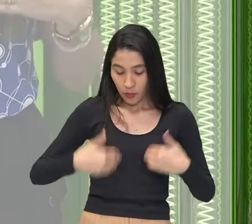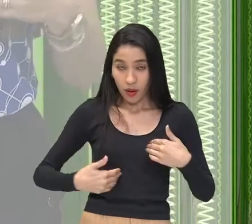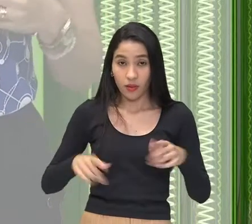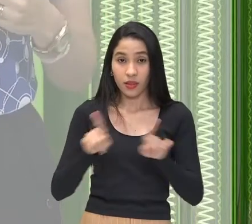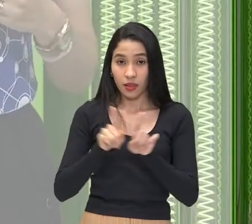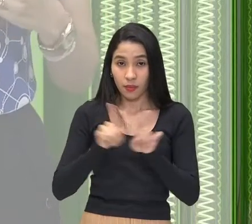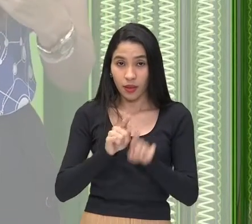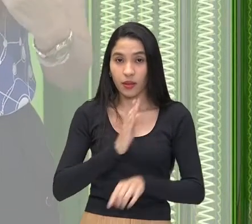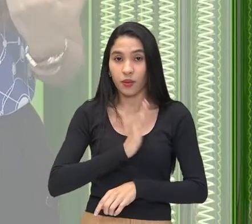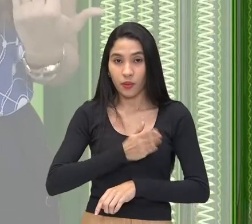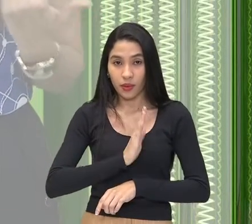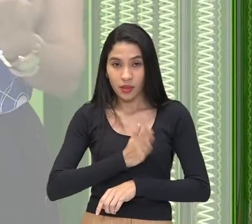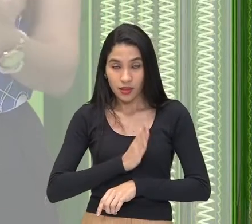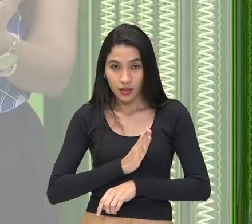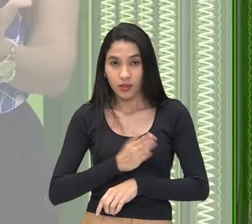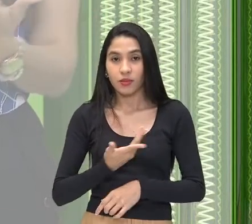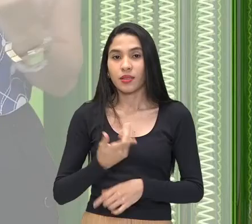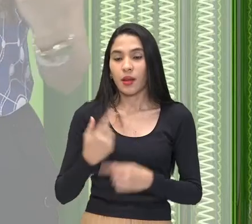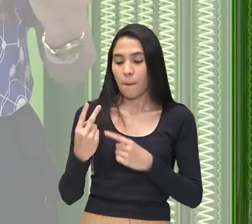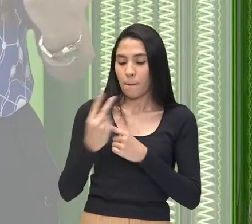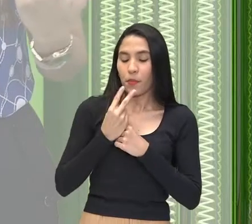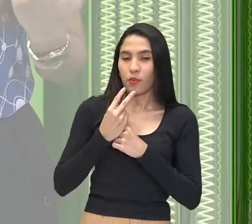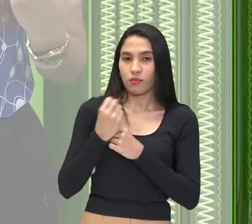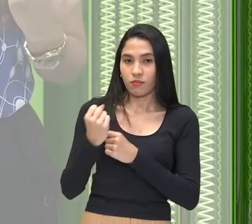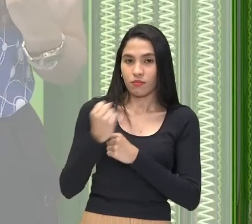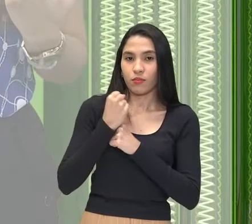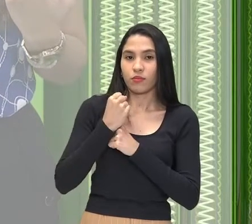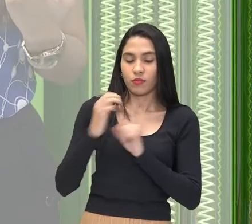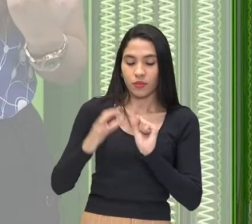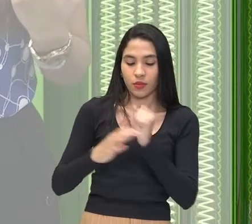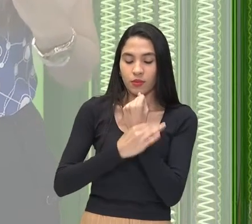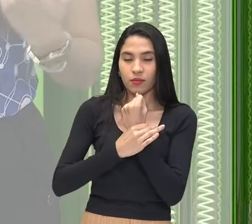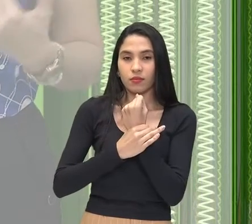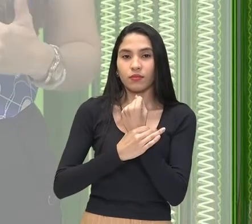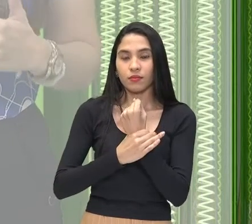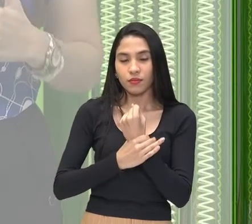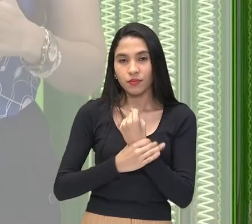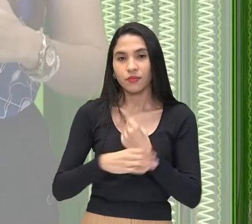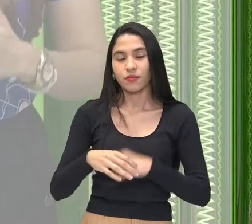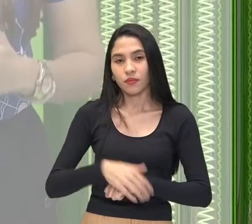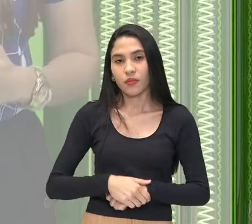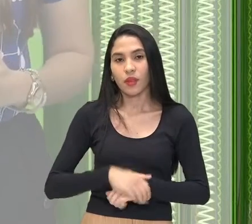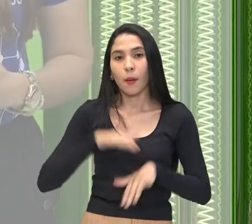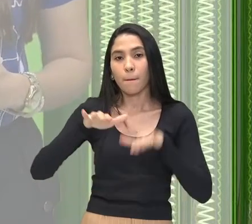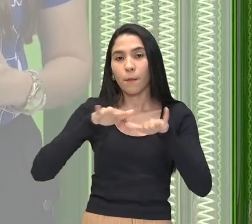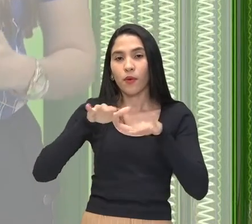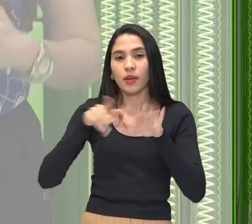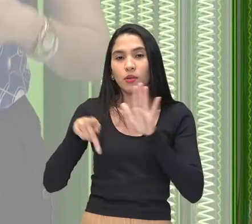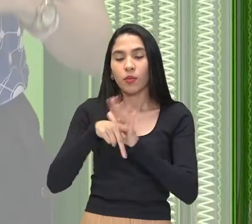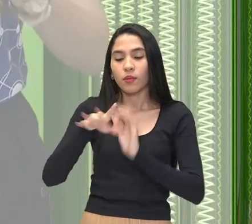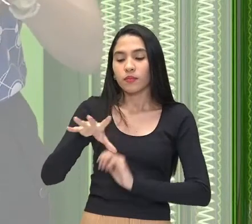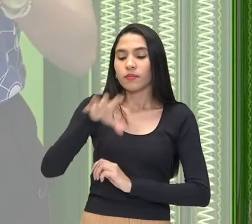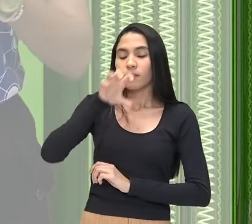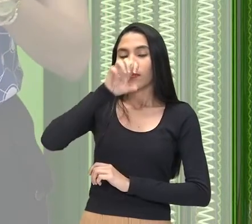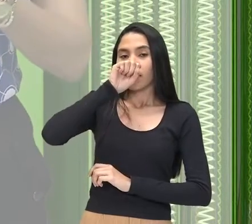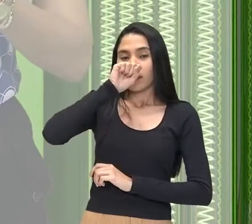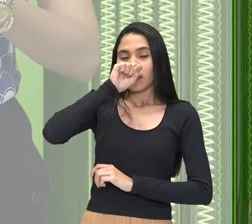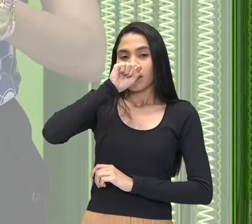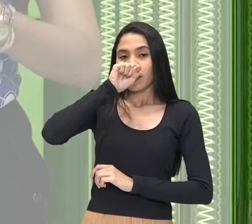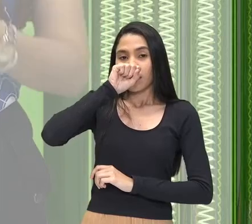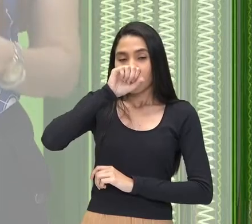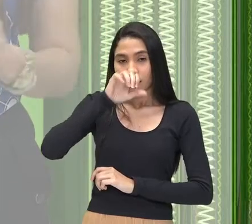temos o coração sendo protegido por essa caixa torácica. E esse movimento de inspiração e